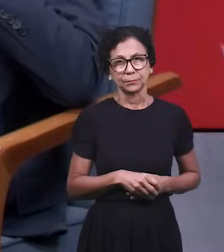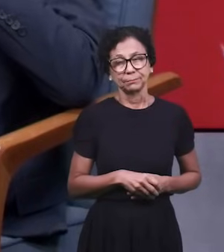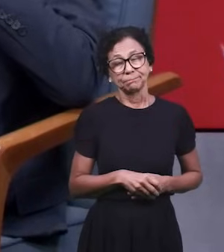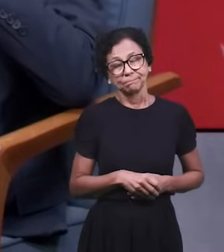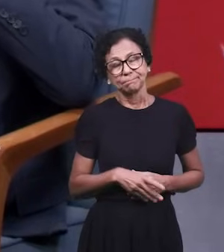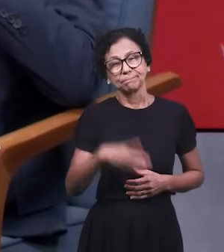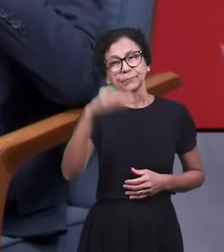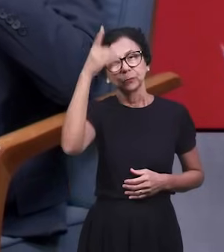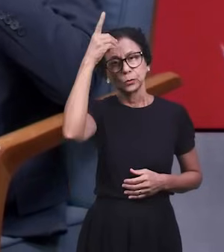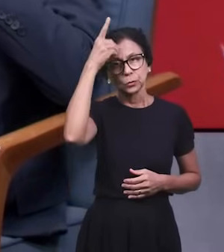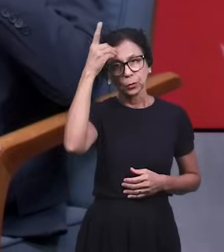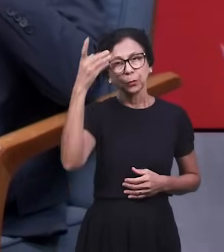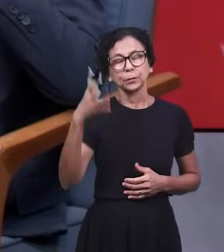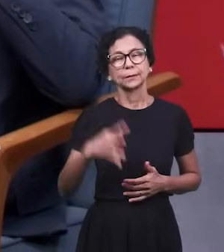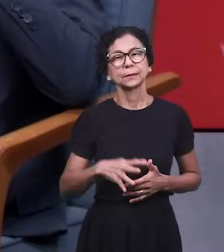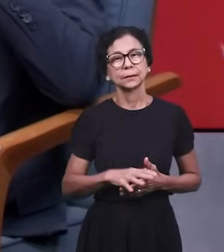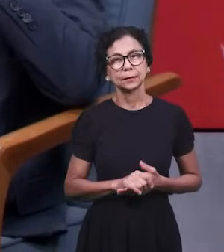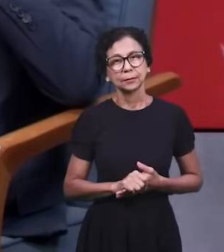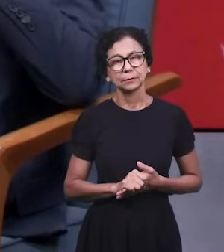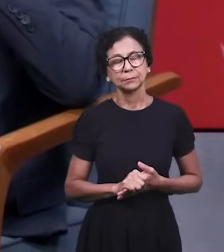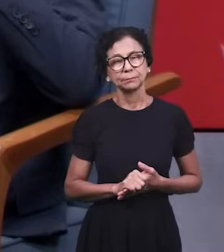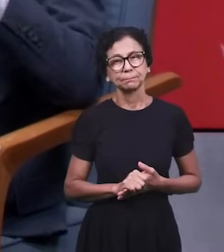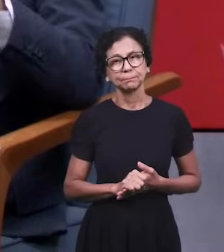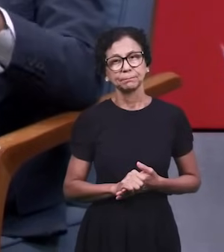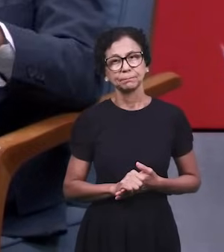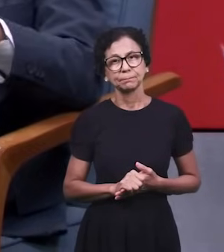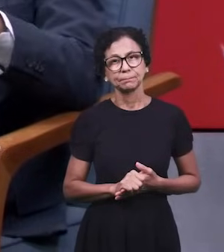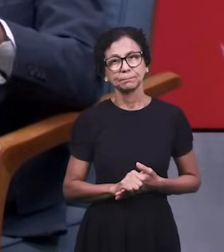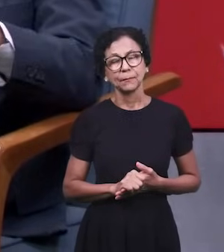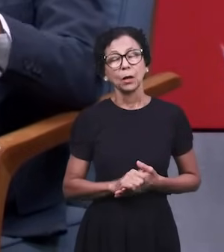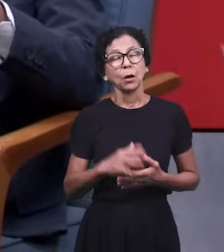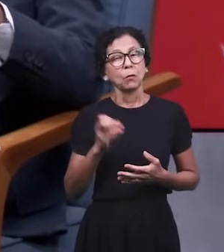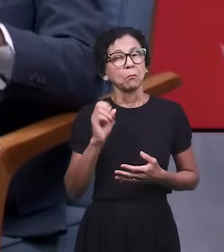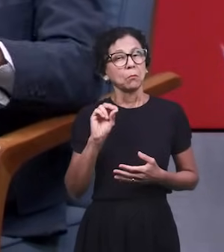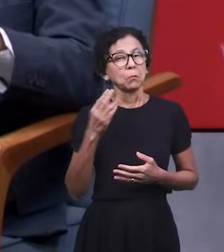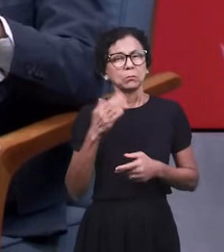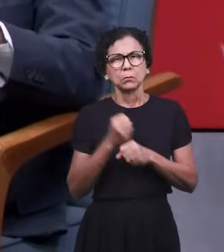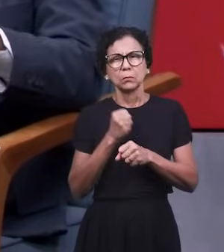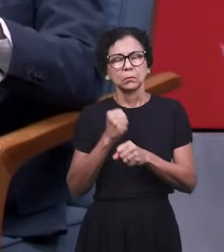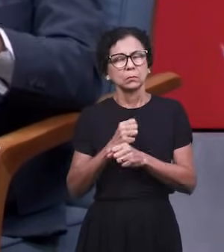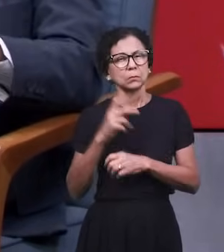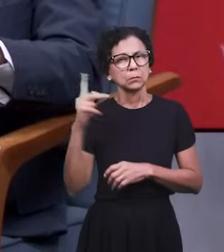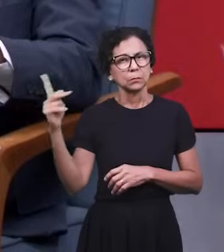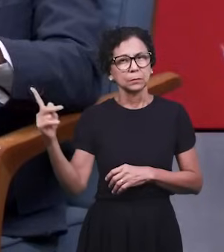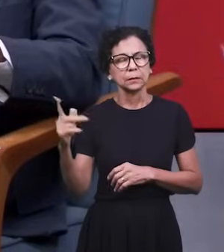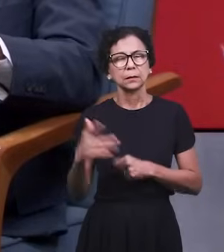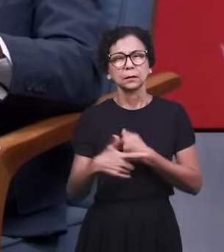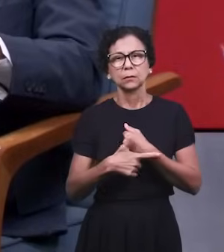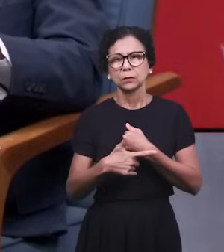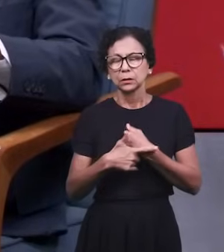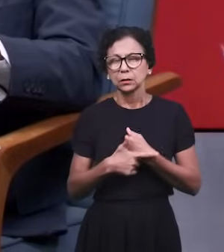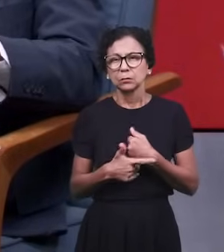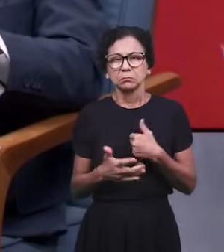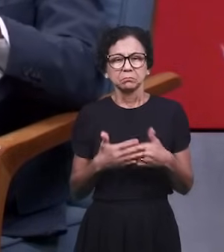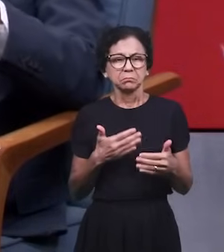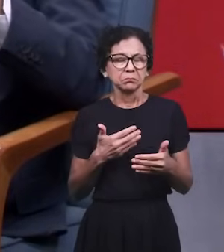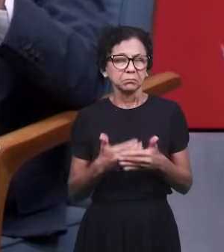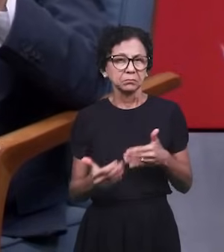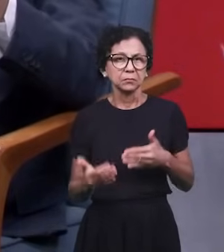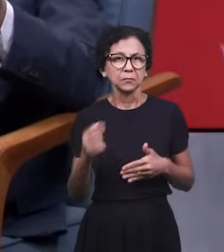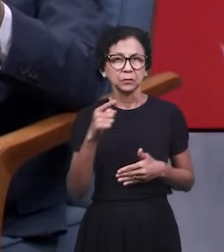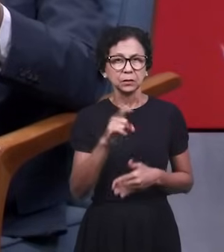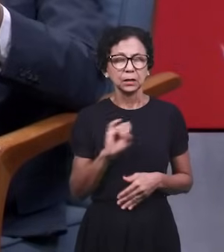foi o que aconteceu ali. Então, aquilo ali é um ensino.